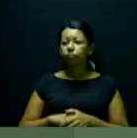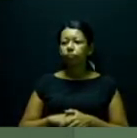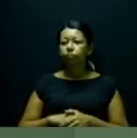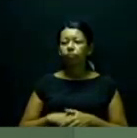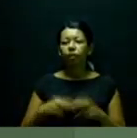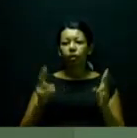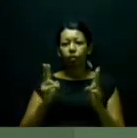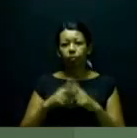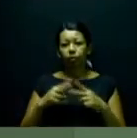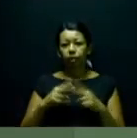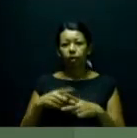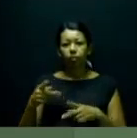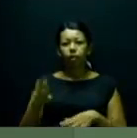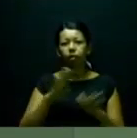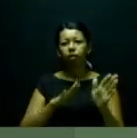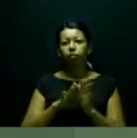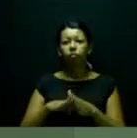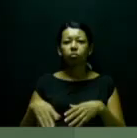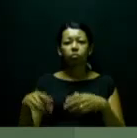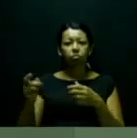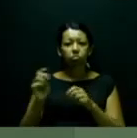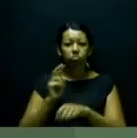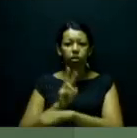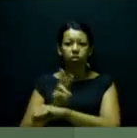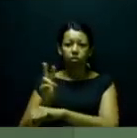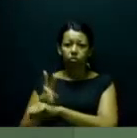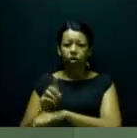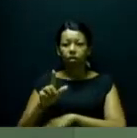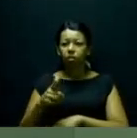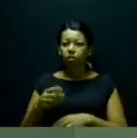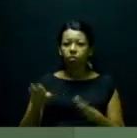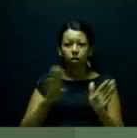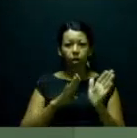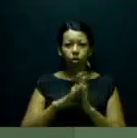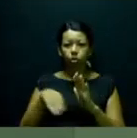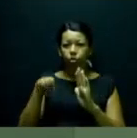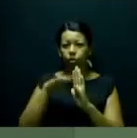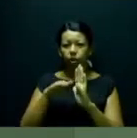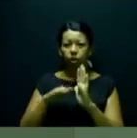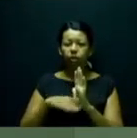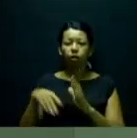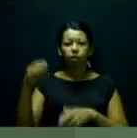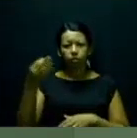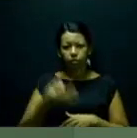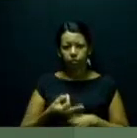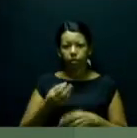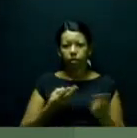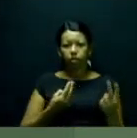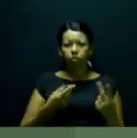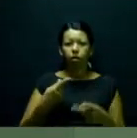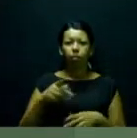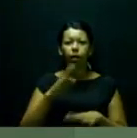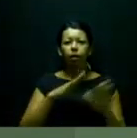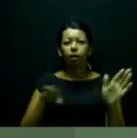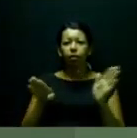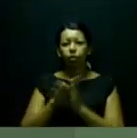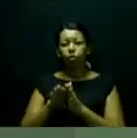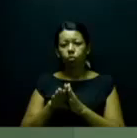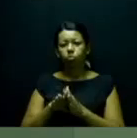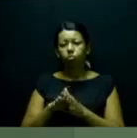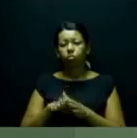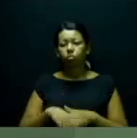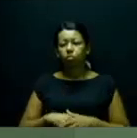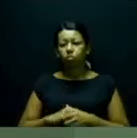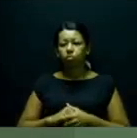Vamos brigar para que todos sejam atendidos. Se não são todos, critério. Critério igual para todos. É